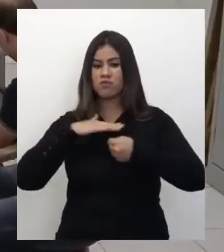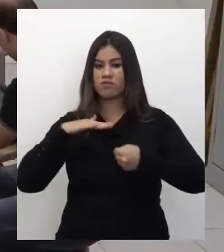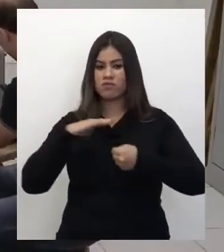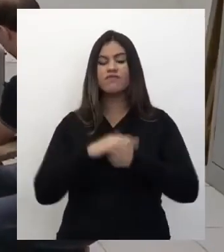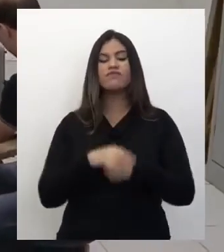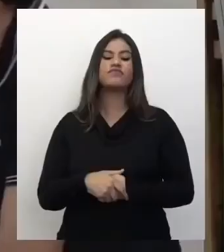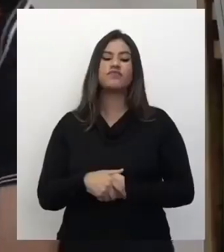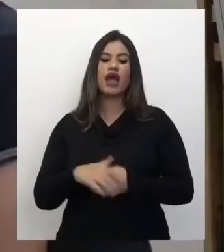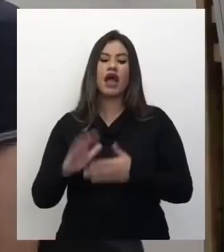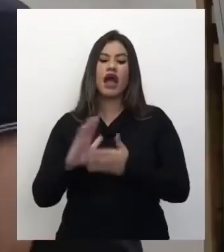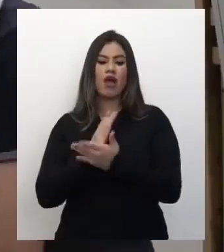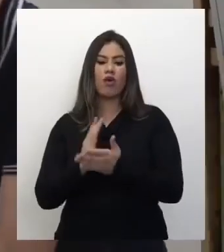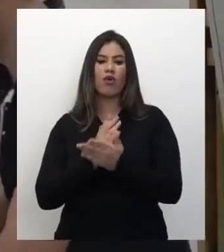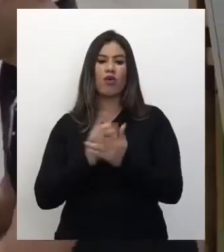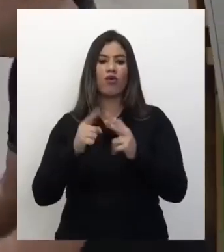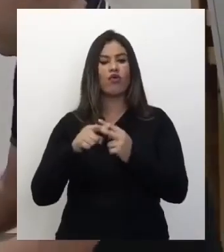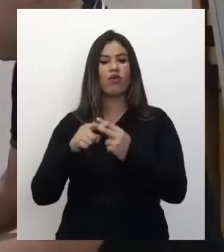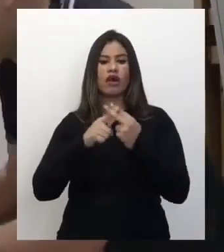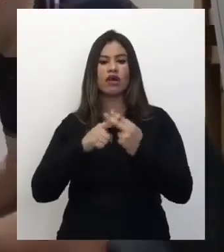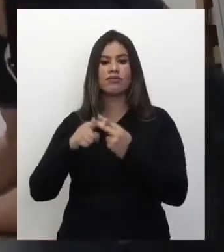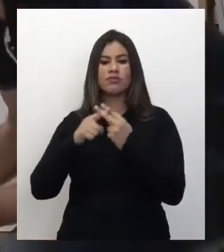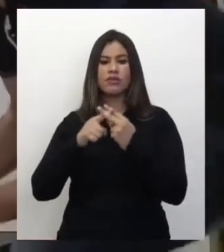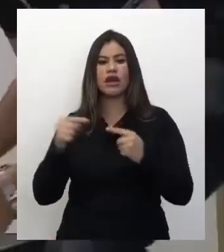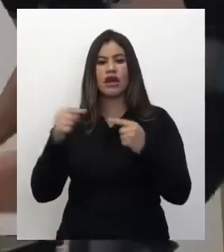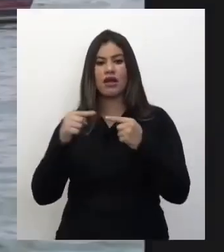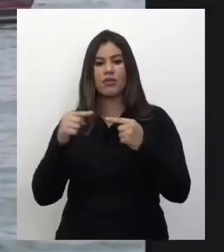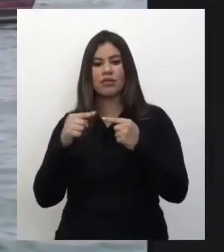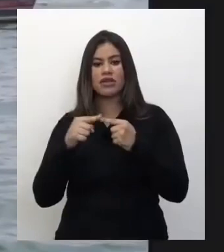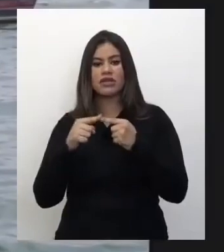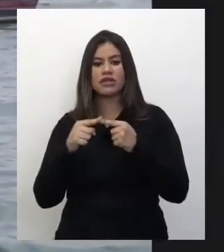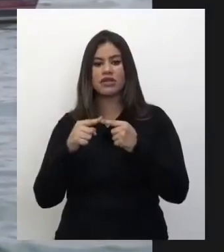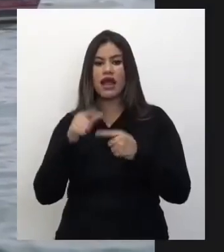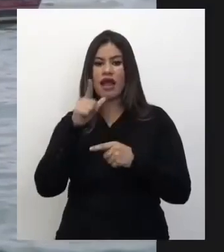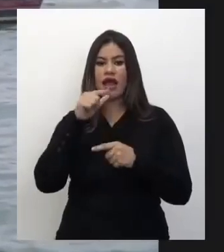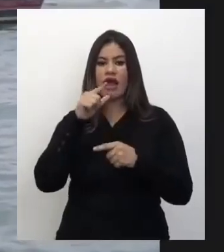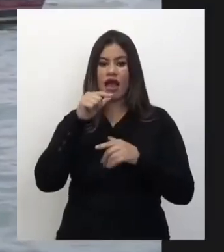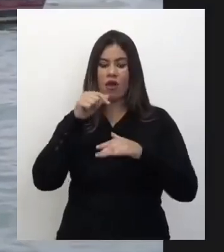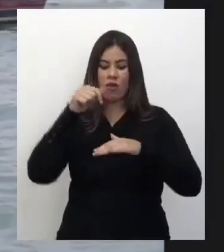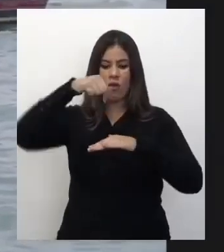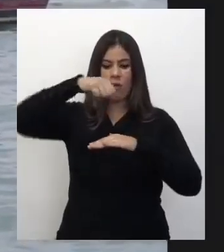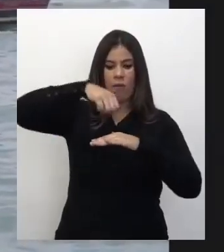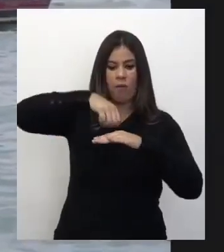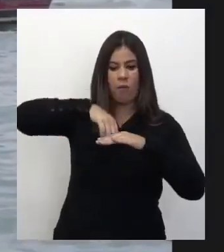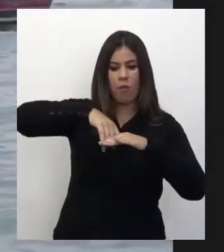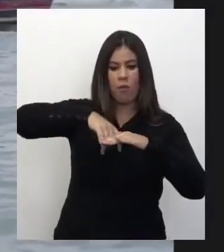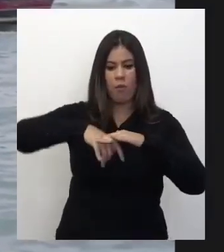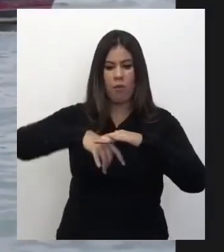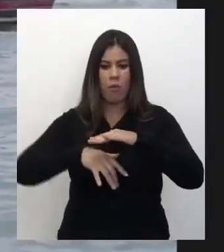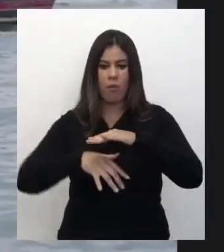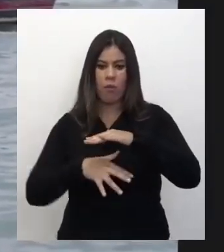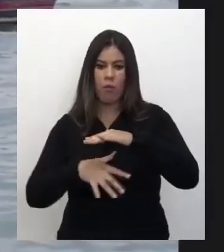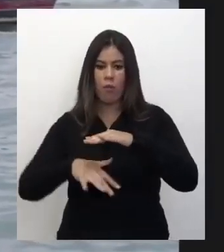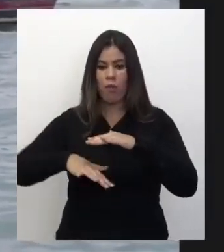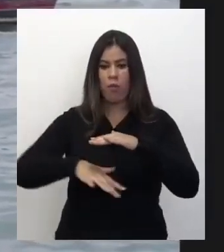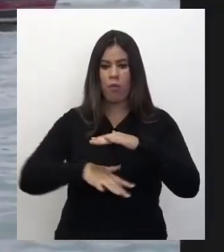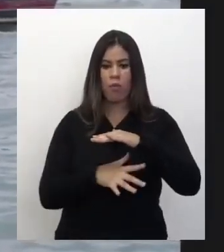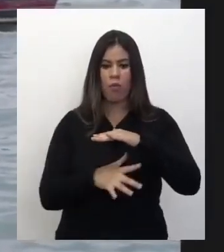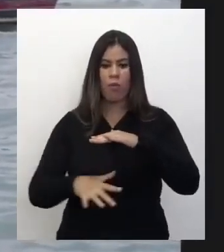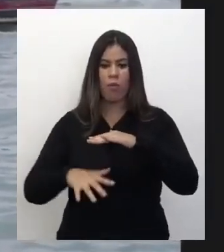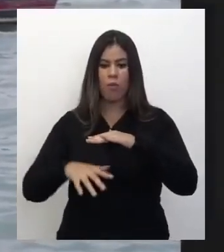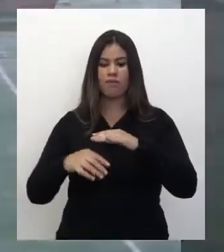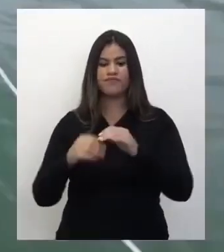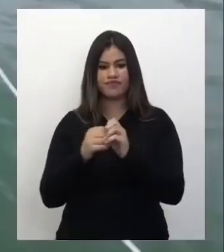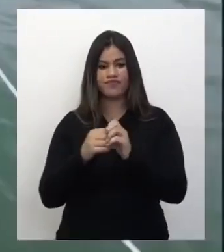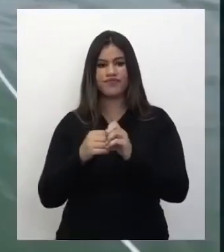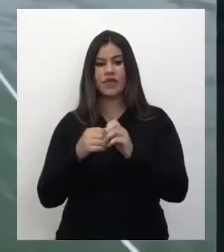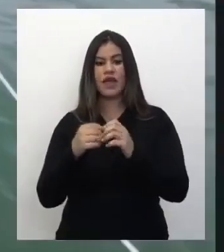desses equipamentos que são submergíveis, então são sensores que são colocados aí em barcos e são submersos